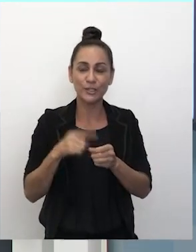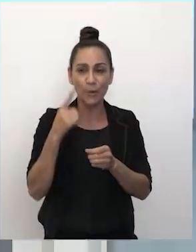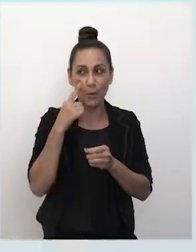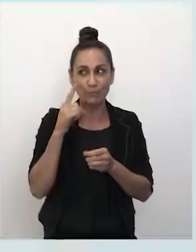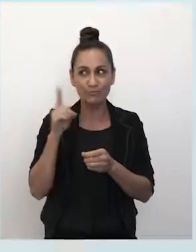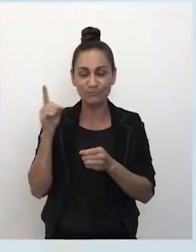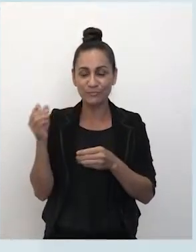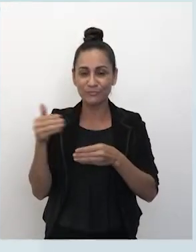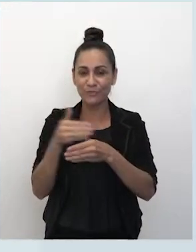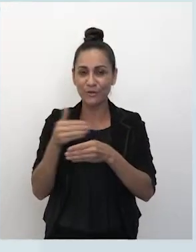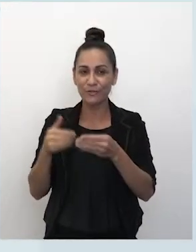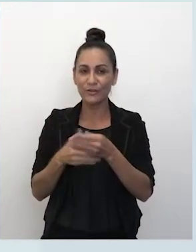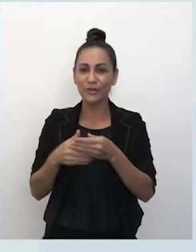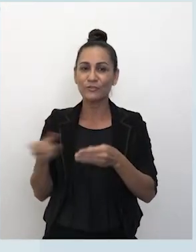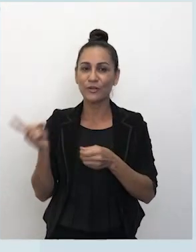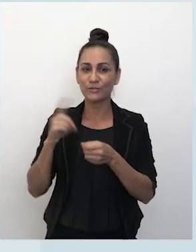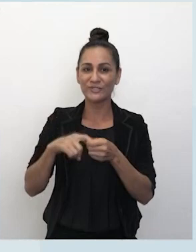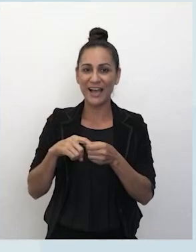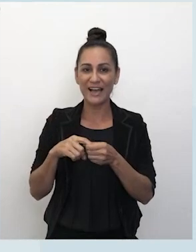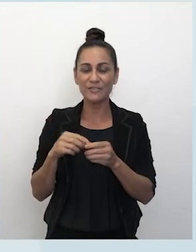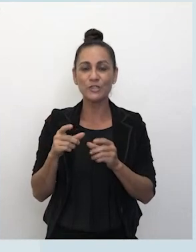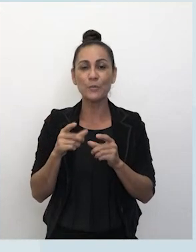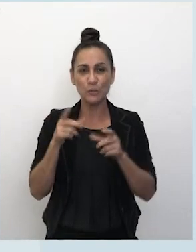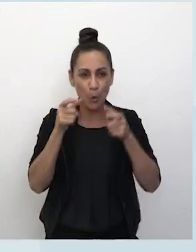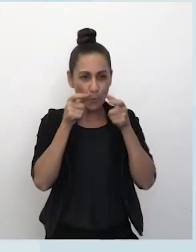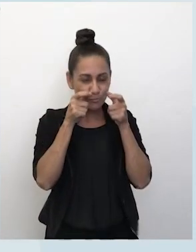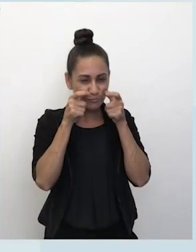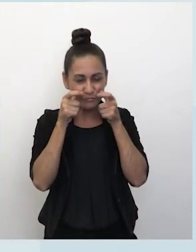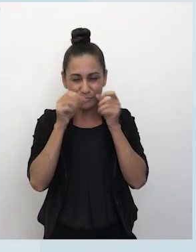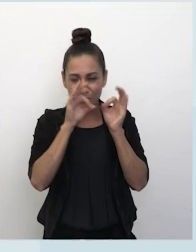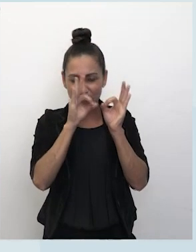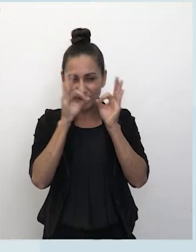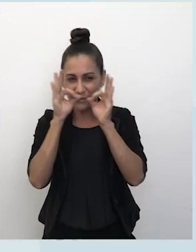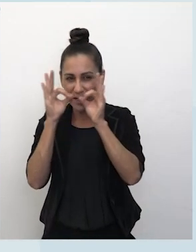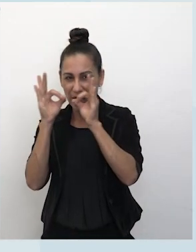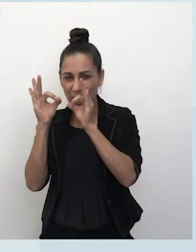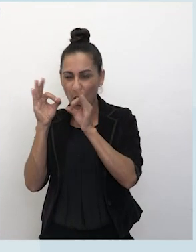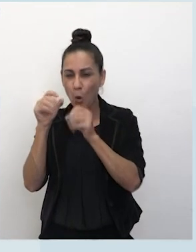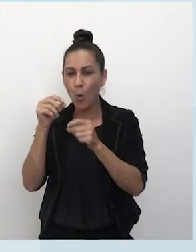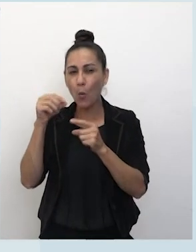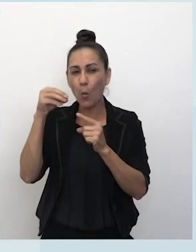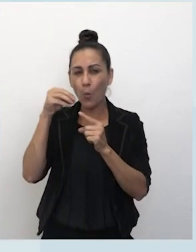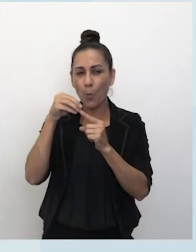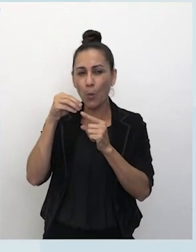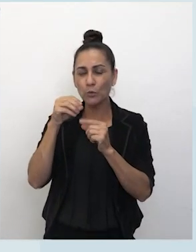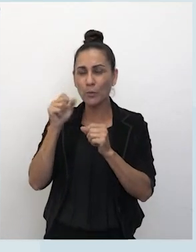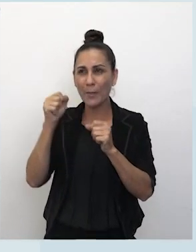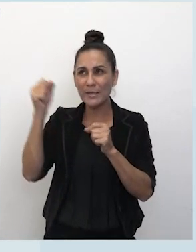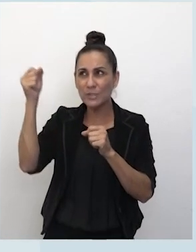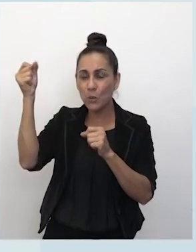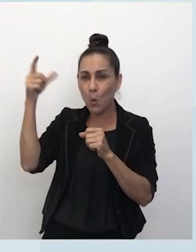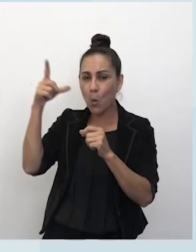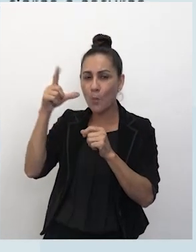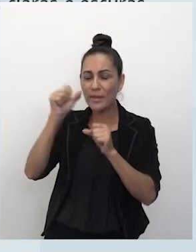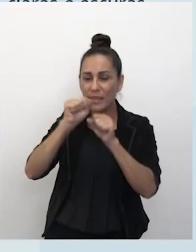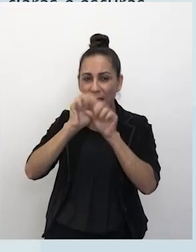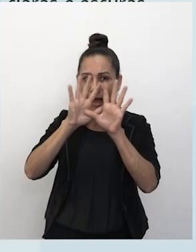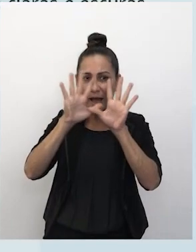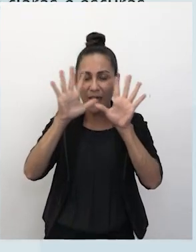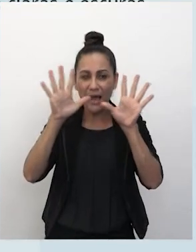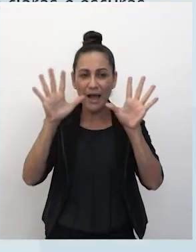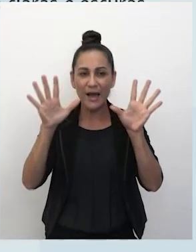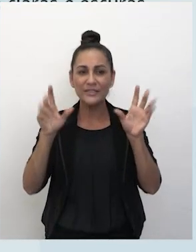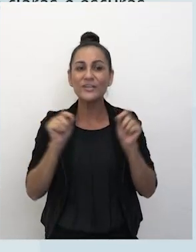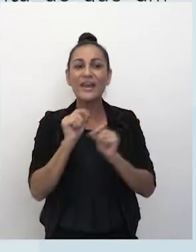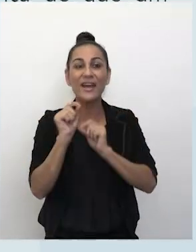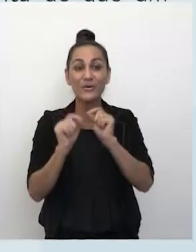aí na tela para vocês, vocês podem reparar que o ponto mais iluminado da pintura é justamente a figura...